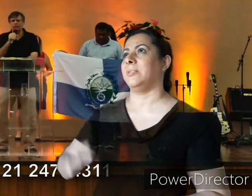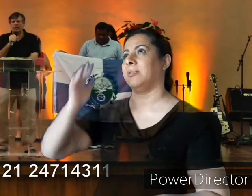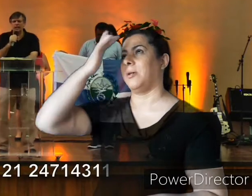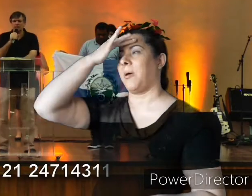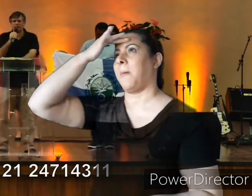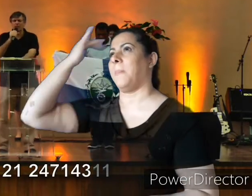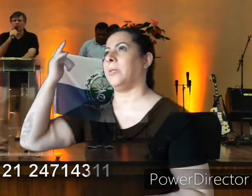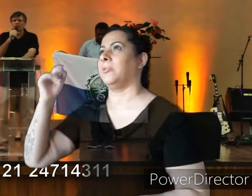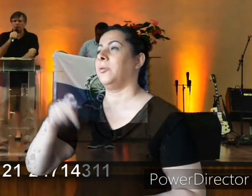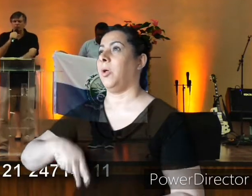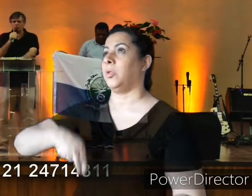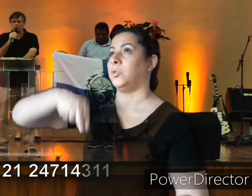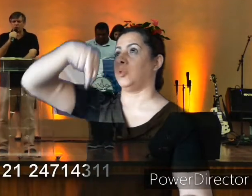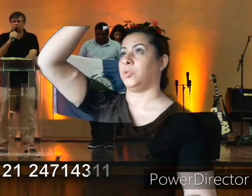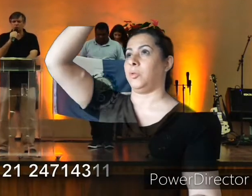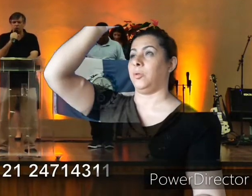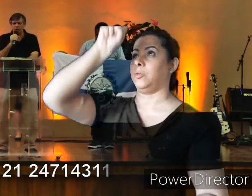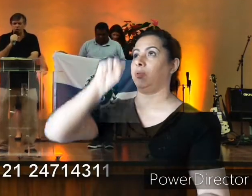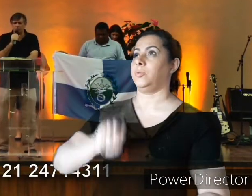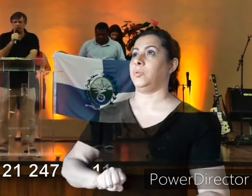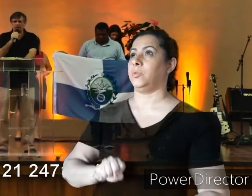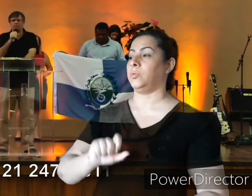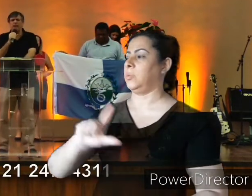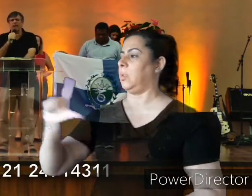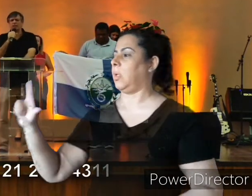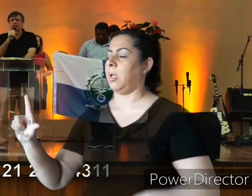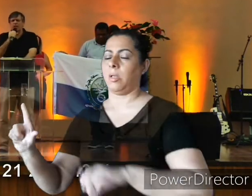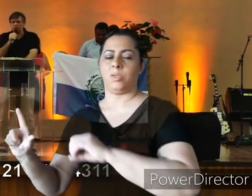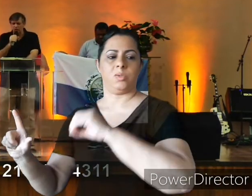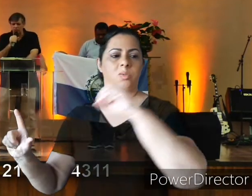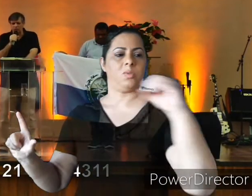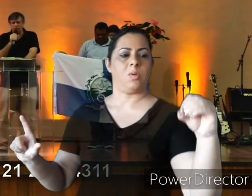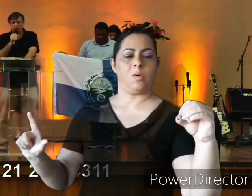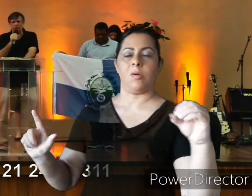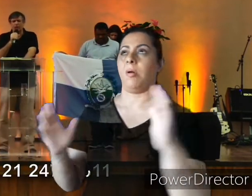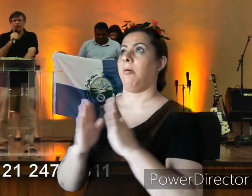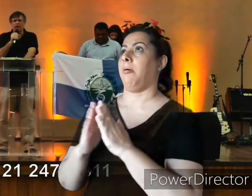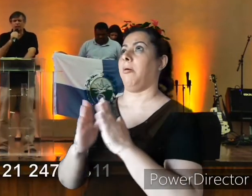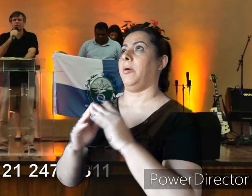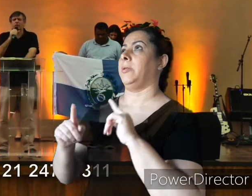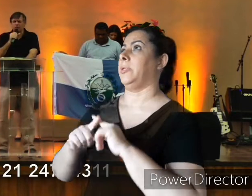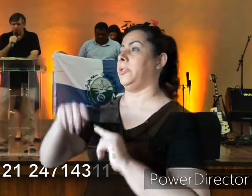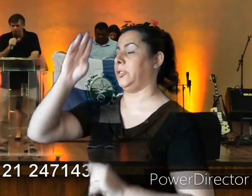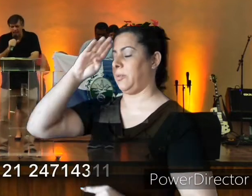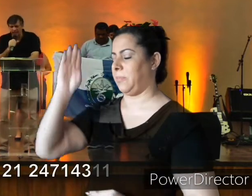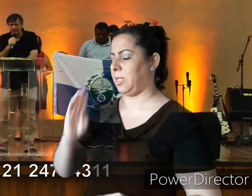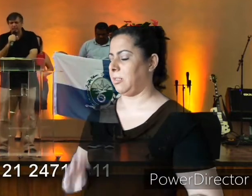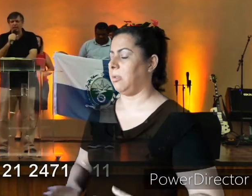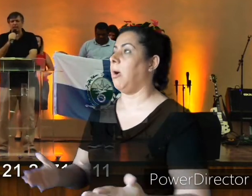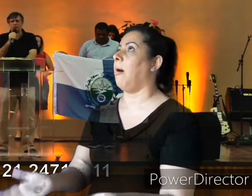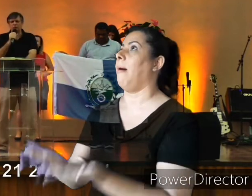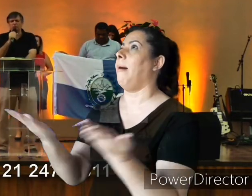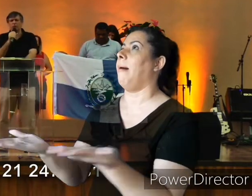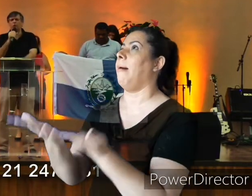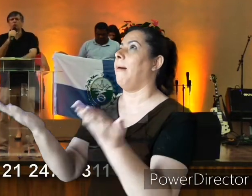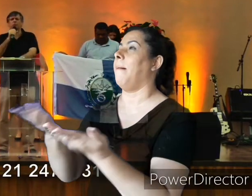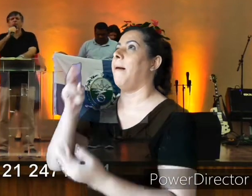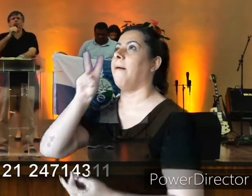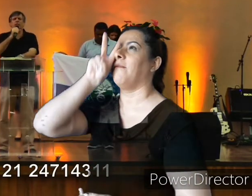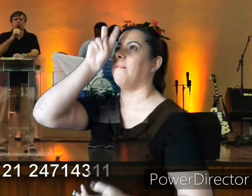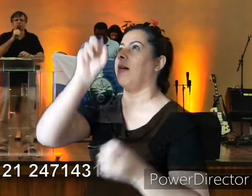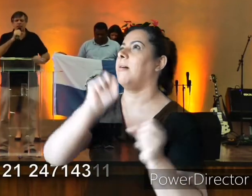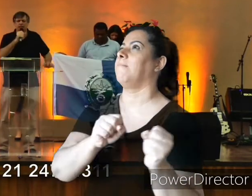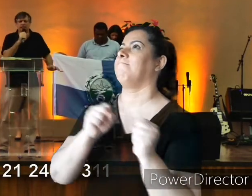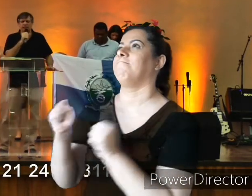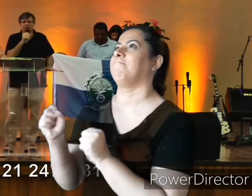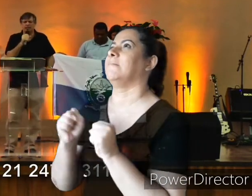mais autoridade. Visita os Teus ungidos mais e mais. Visita os Teus profetas. Visita cada membro, Senhor, do corpo